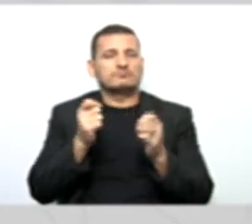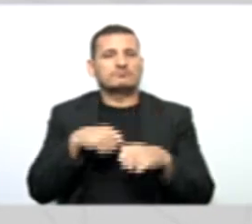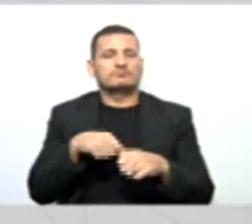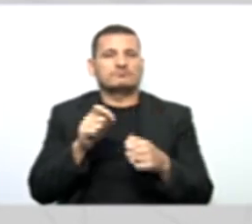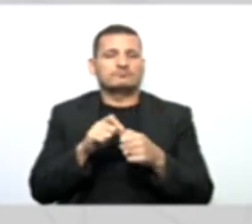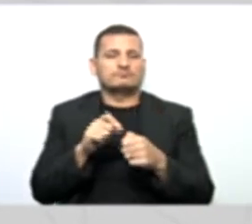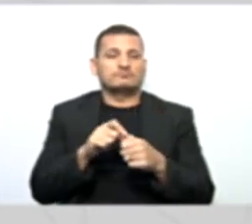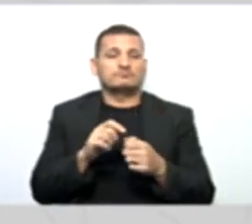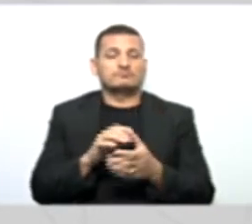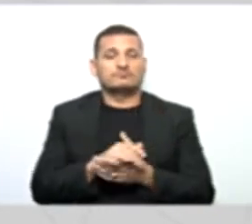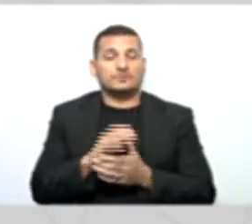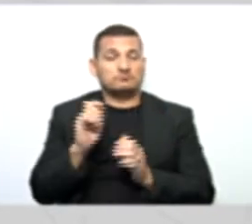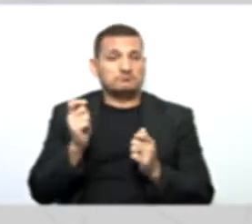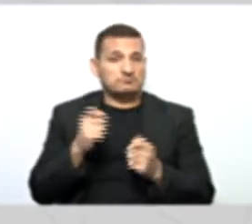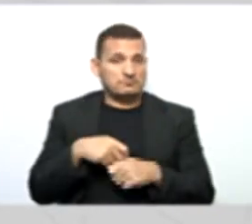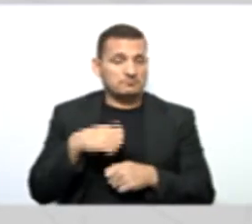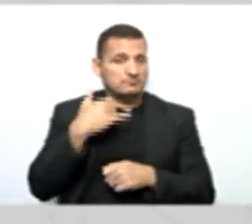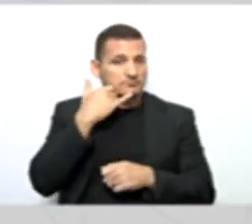ligar.